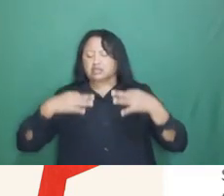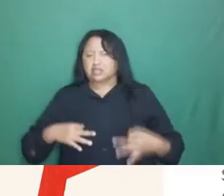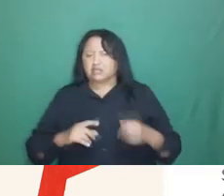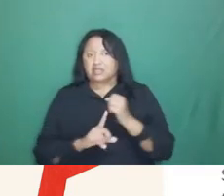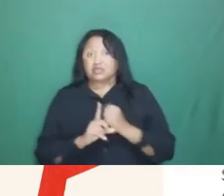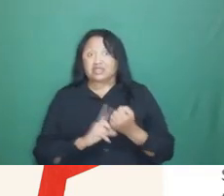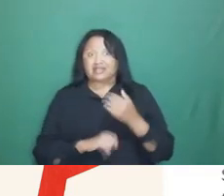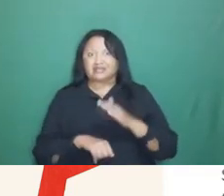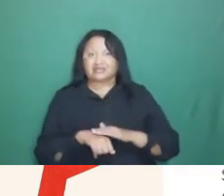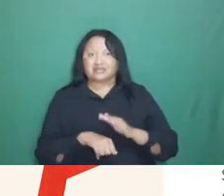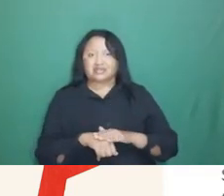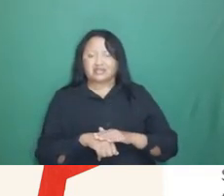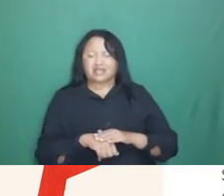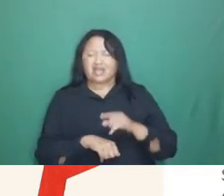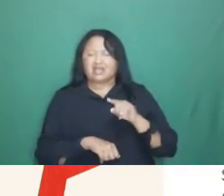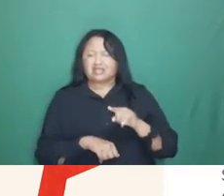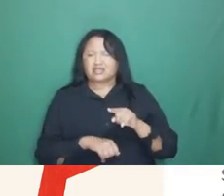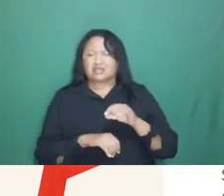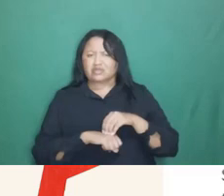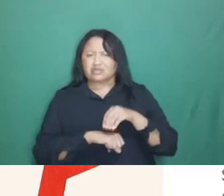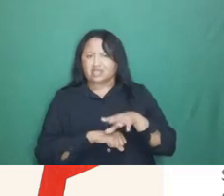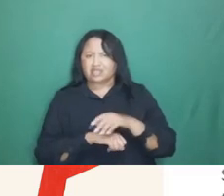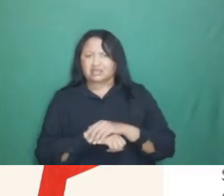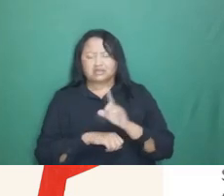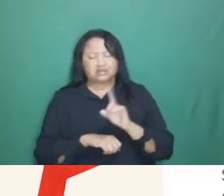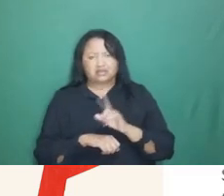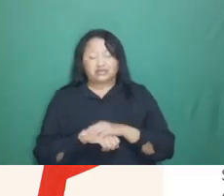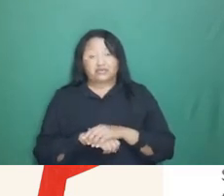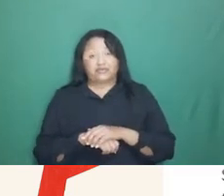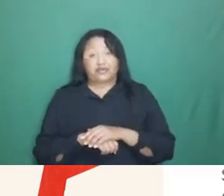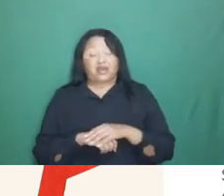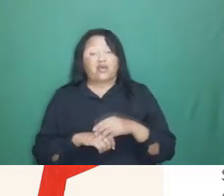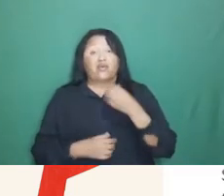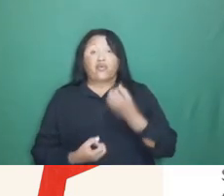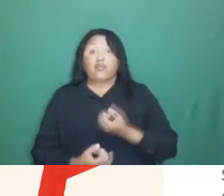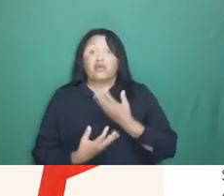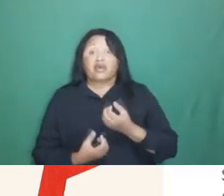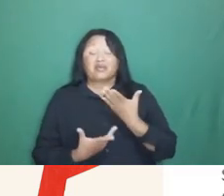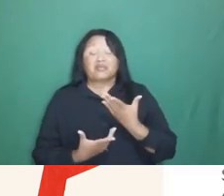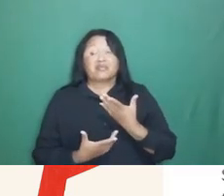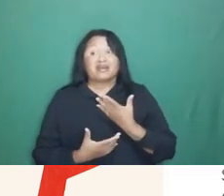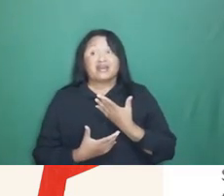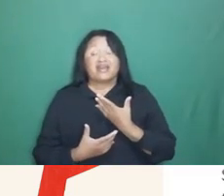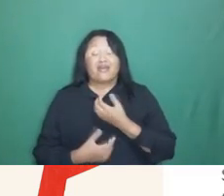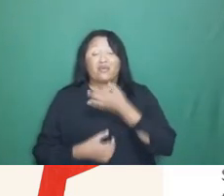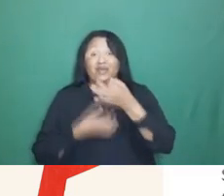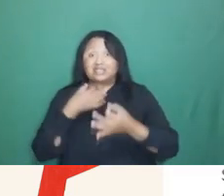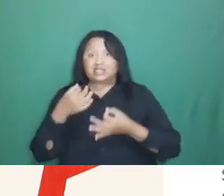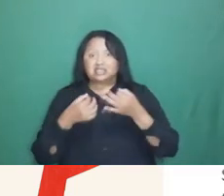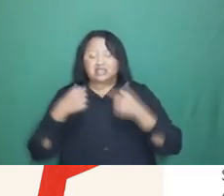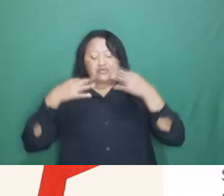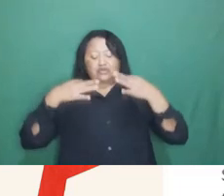Será que isso seriam dicas né não o poema ele é uma crítica a postura de mulheres